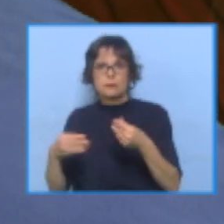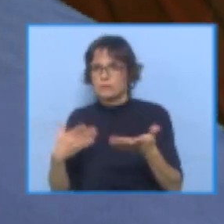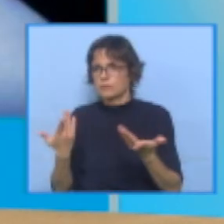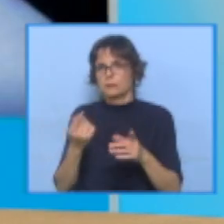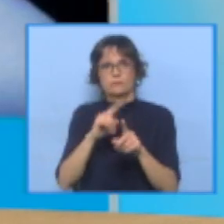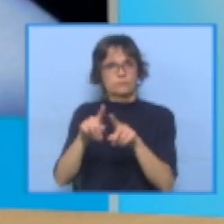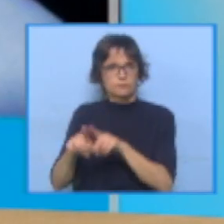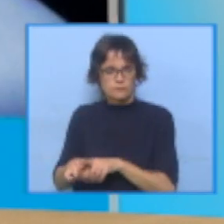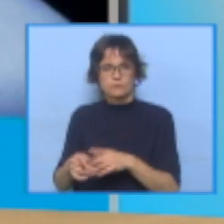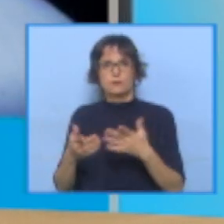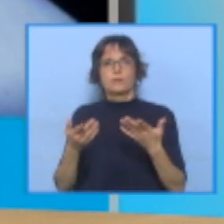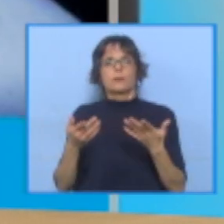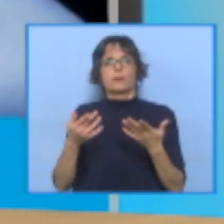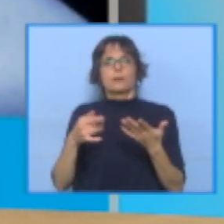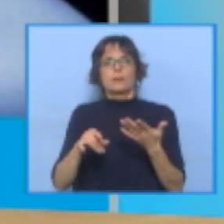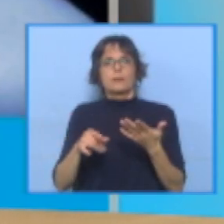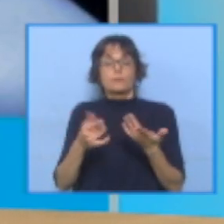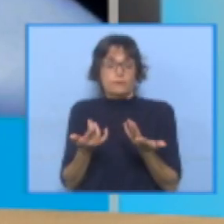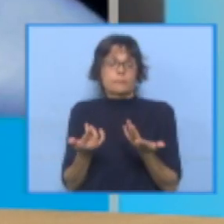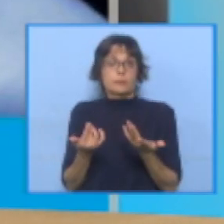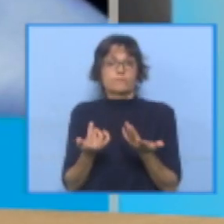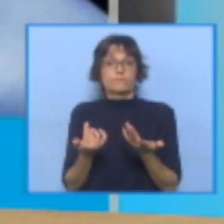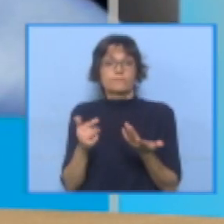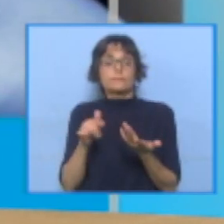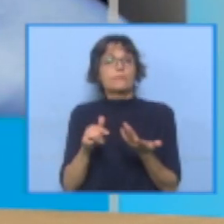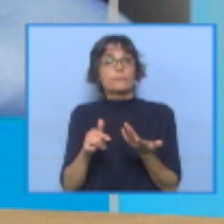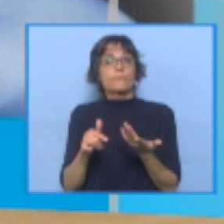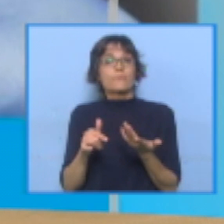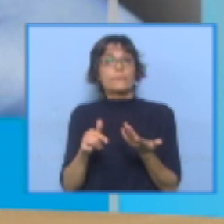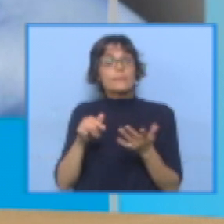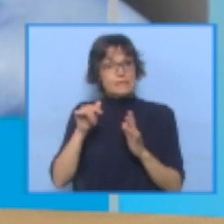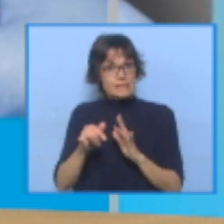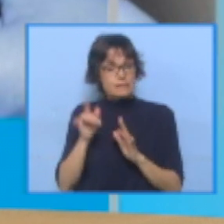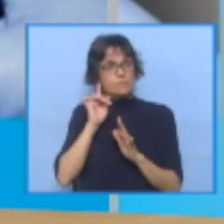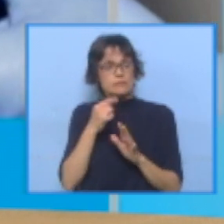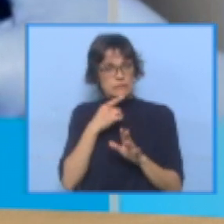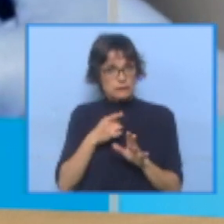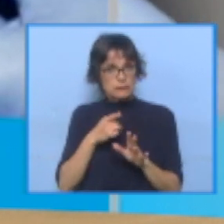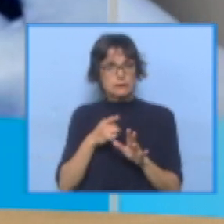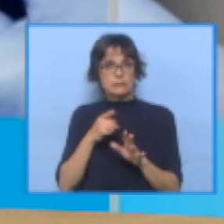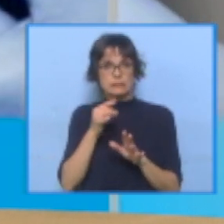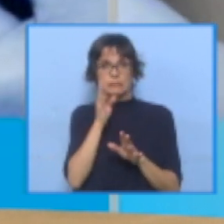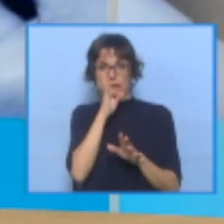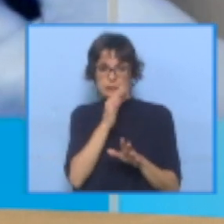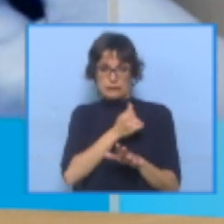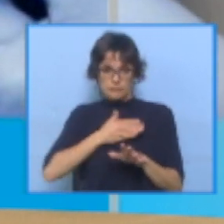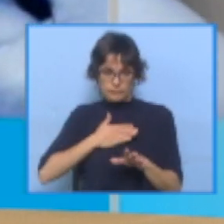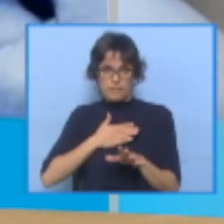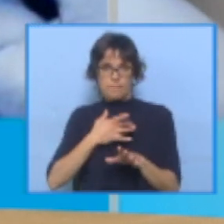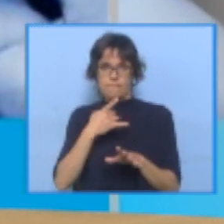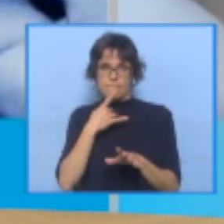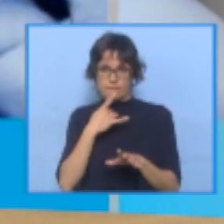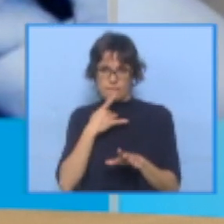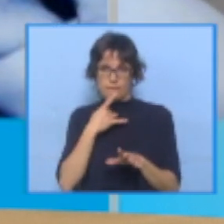efeitos nociva para a empresa. E, portanto, quanto mais cedo a empresa implementar este